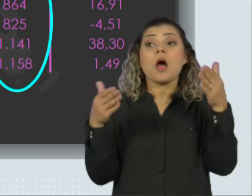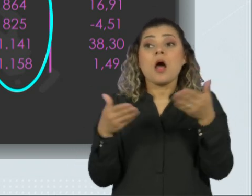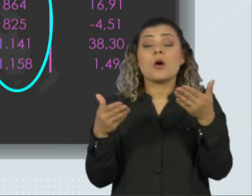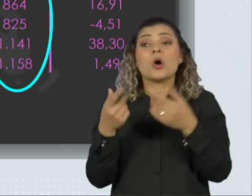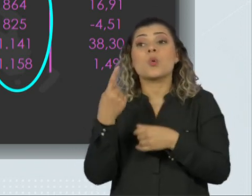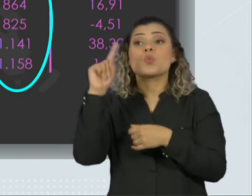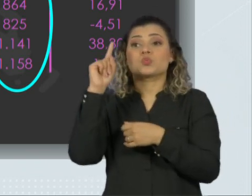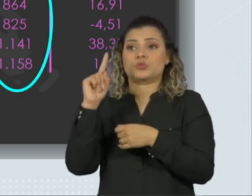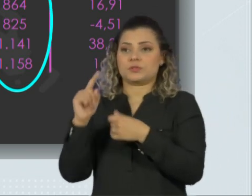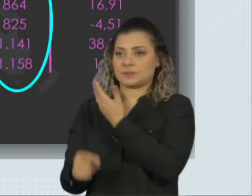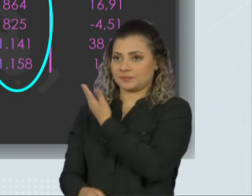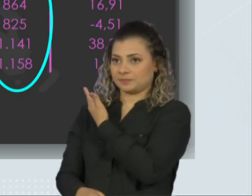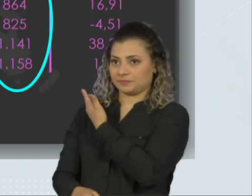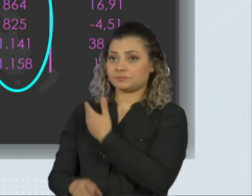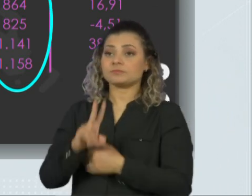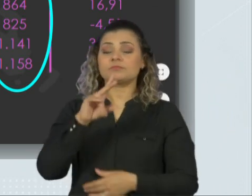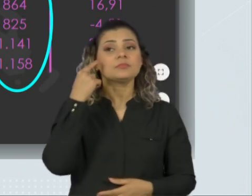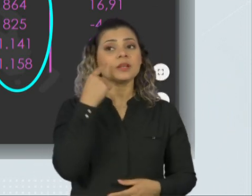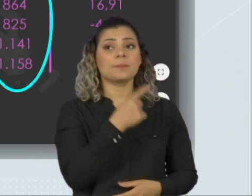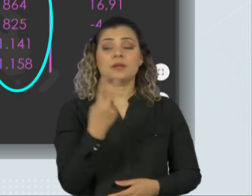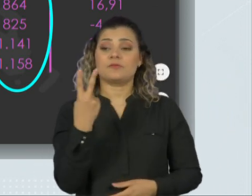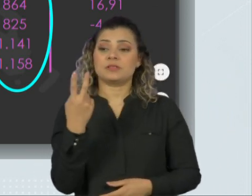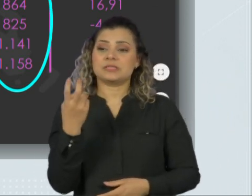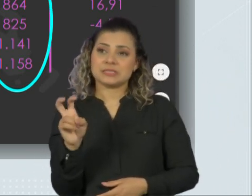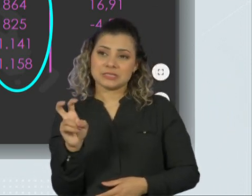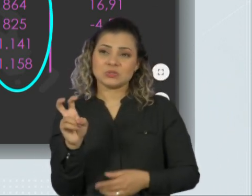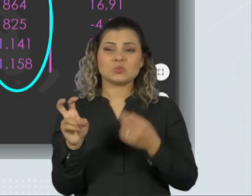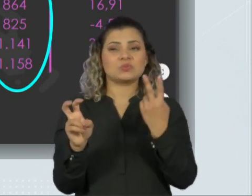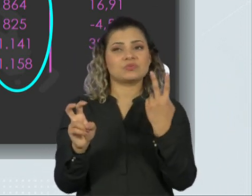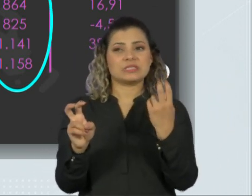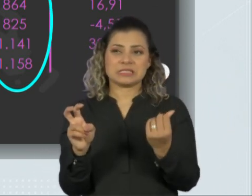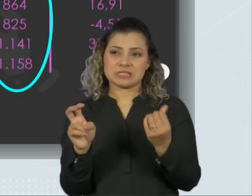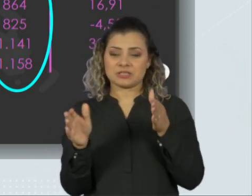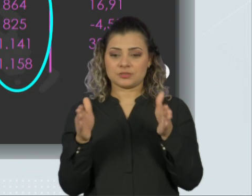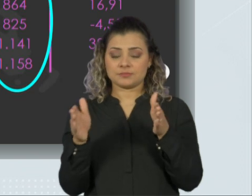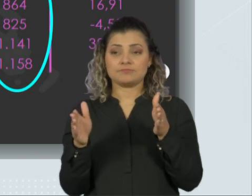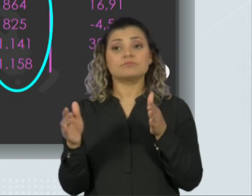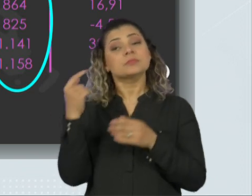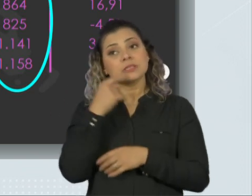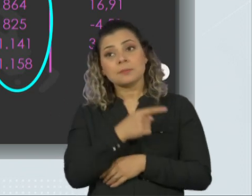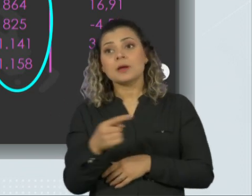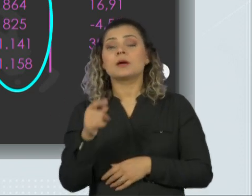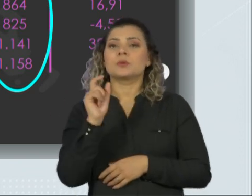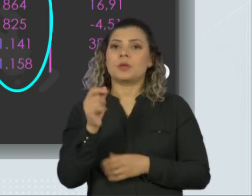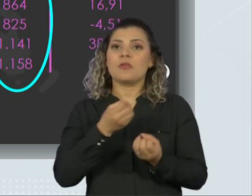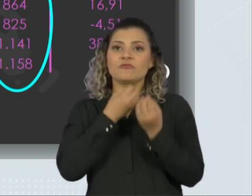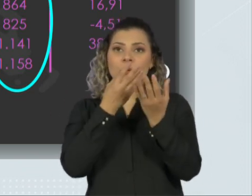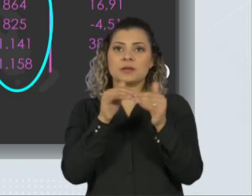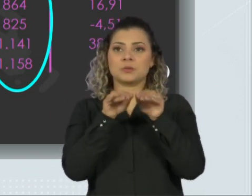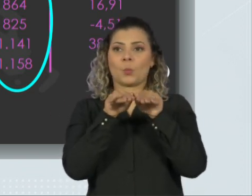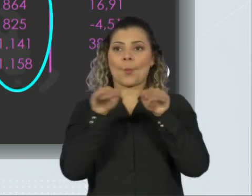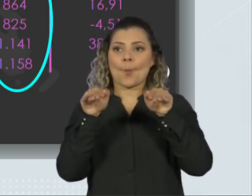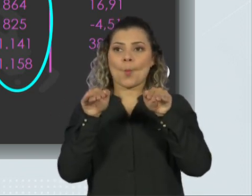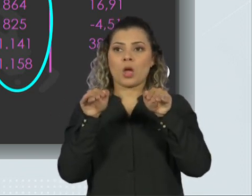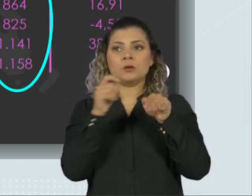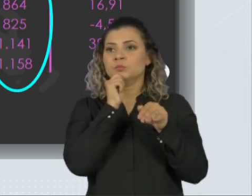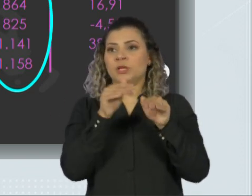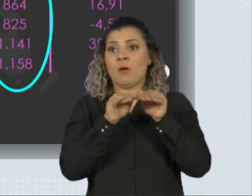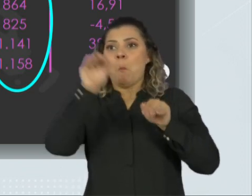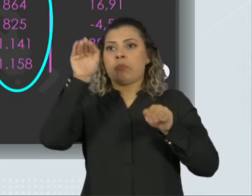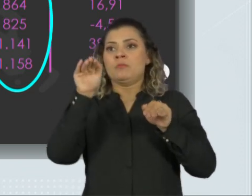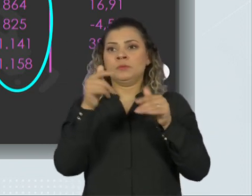só no comparativo da semana 25 com a semana 26, é que os dados ficaram sem